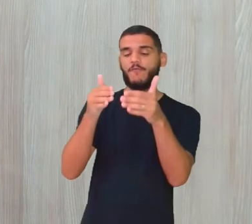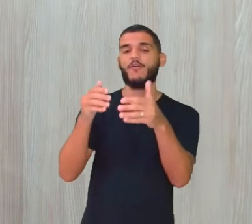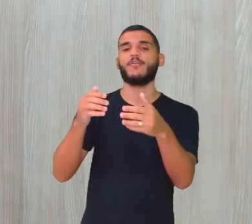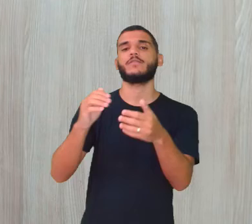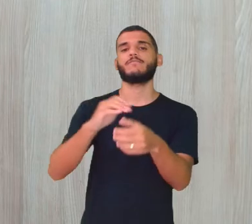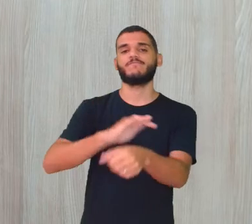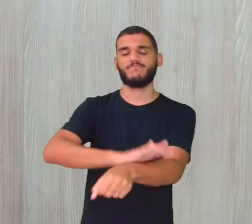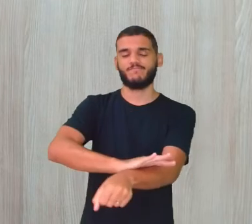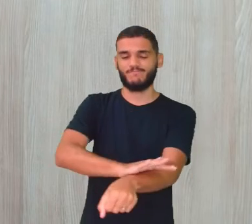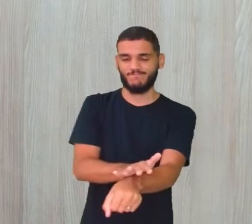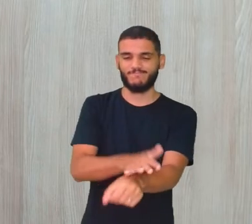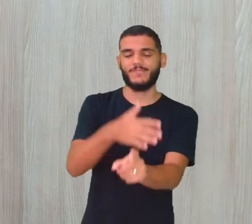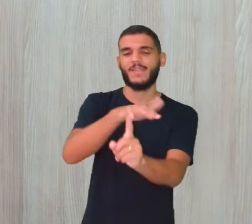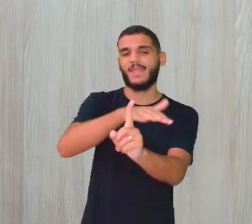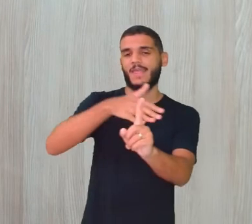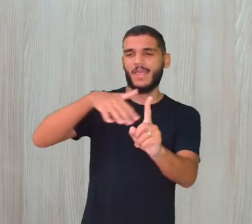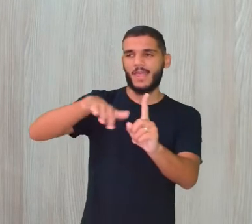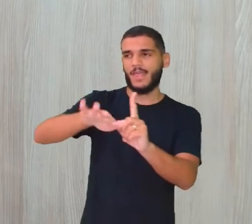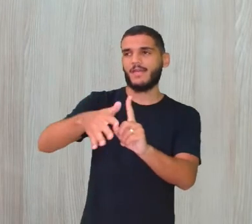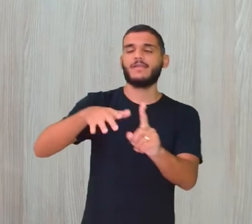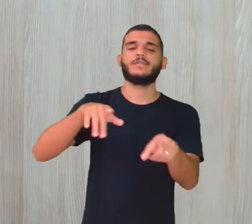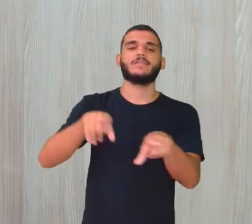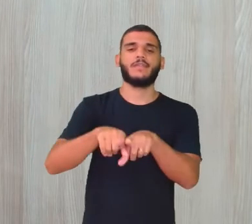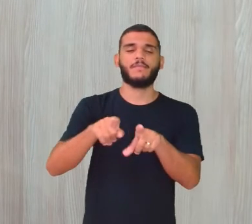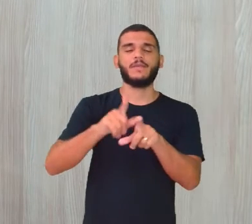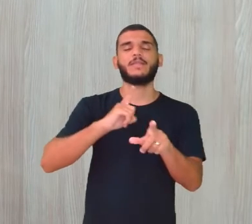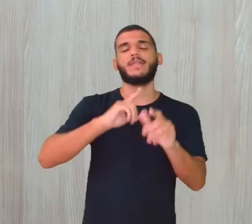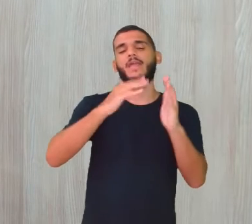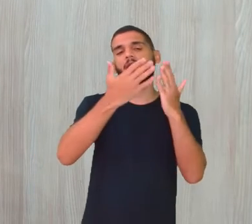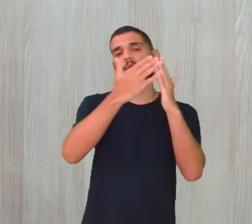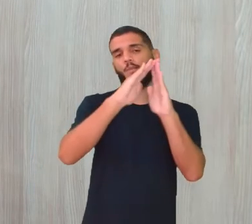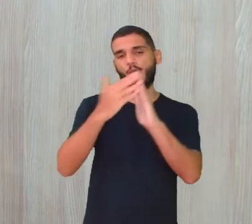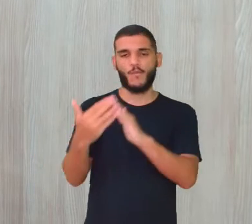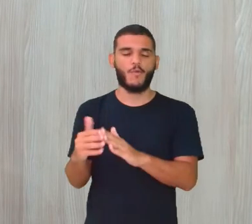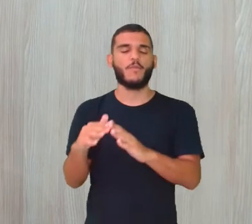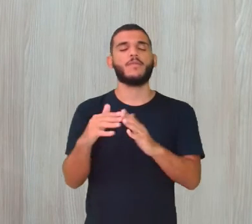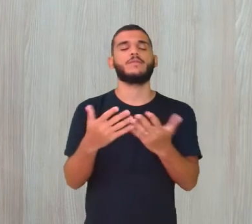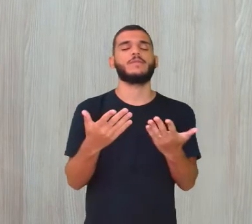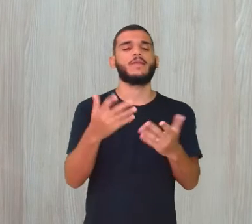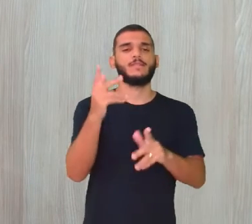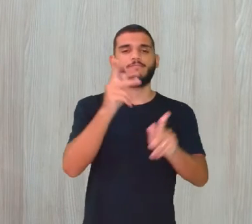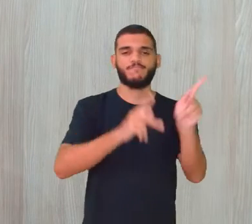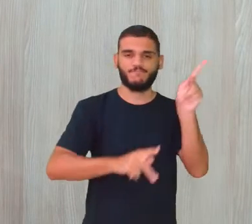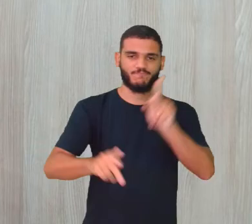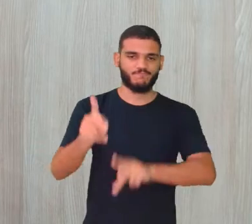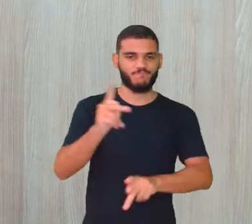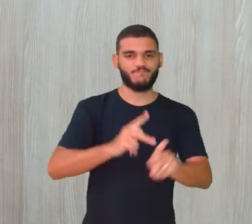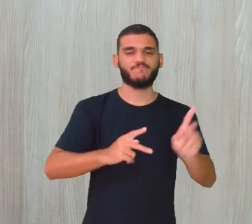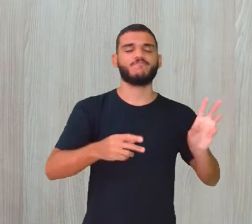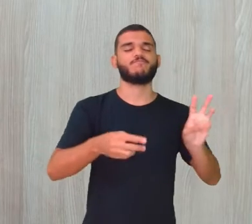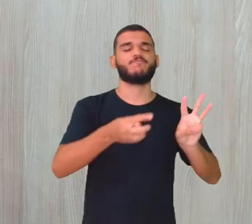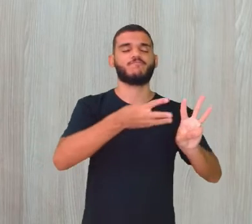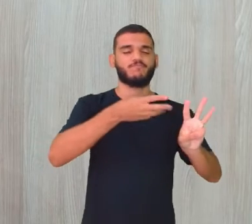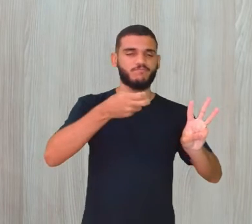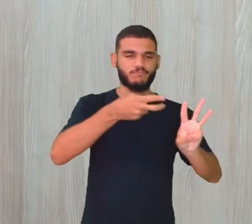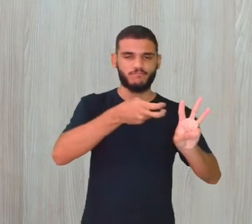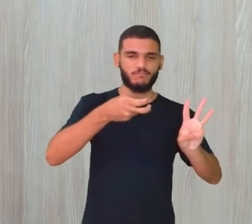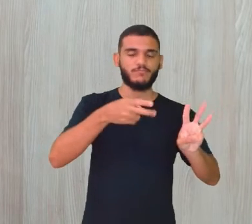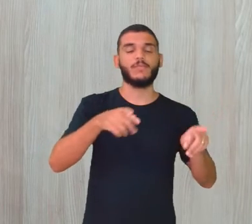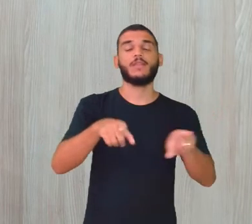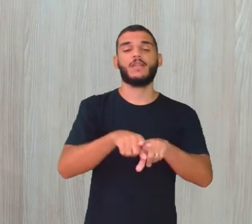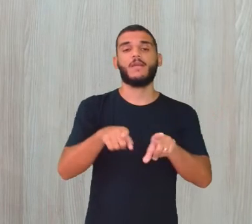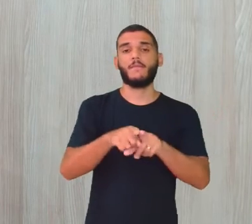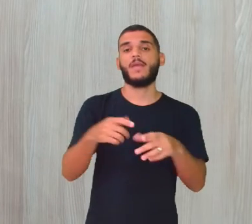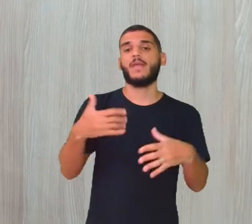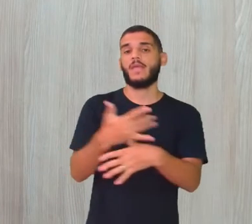também chega, né, nessas comunidades, nos povos indígenas, chega também nas áreas urbanas,